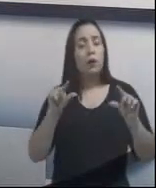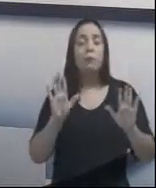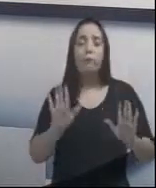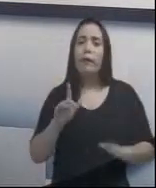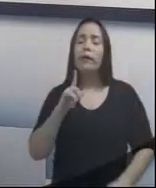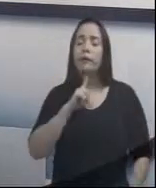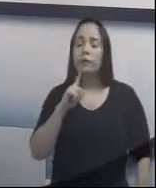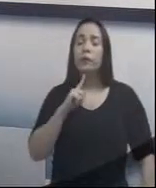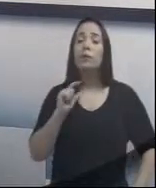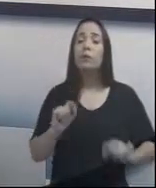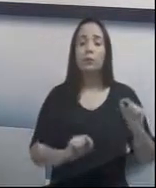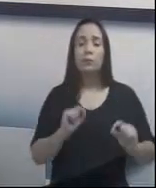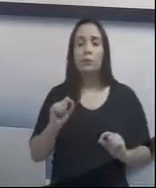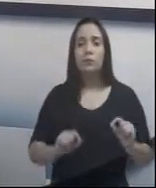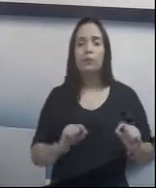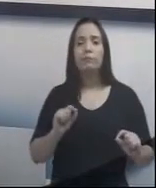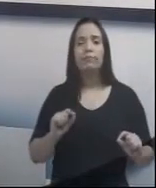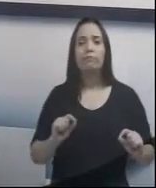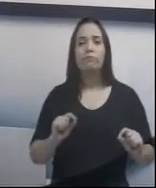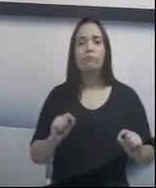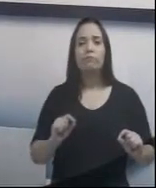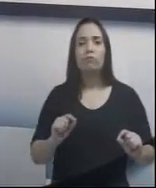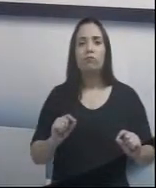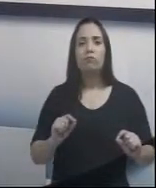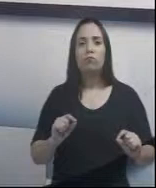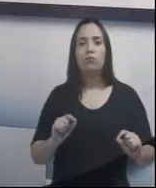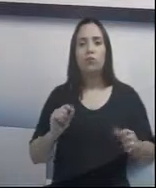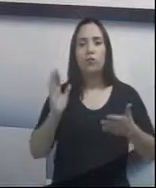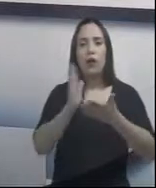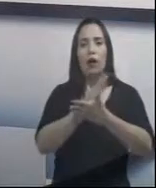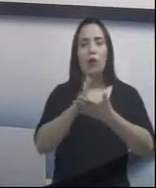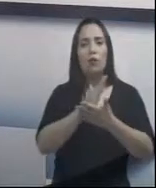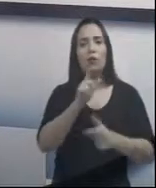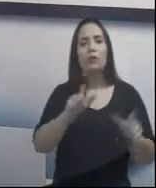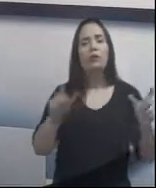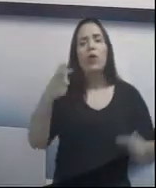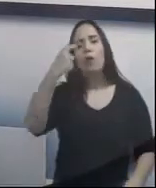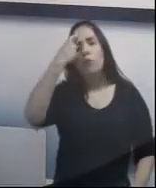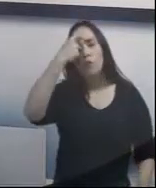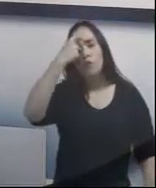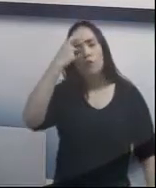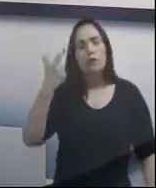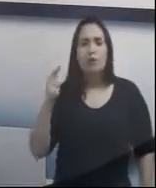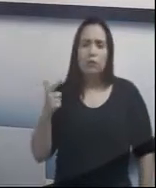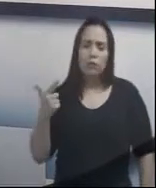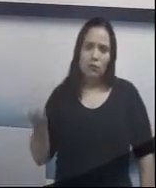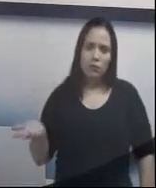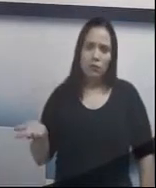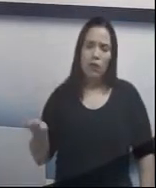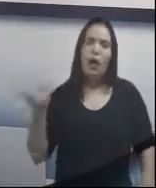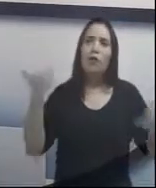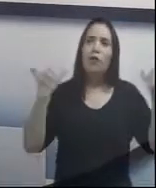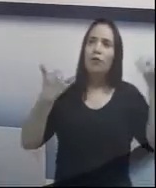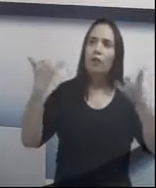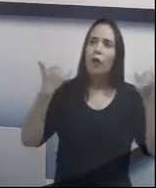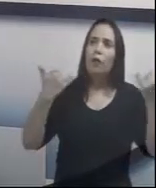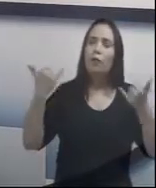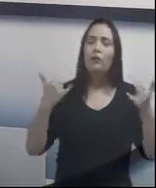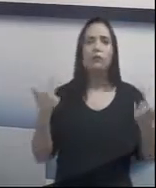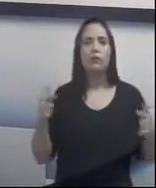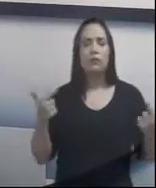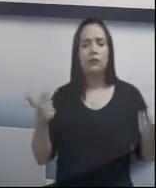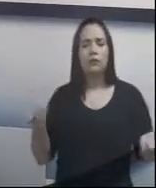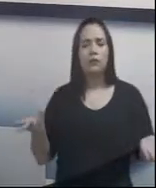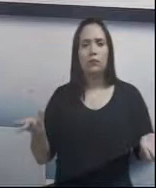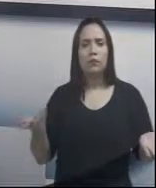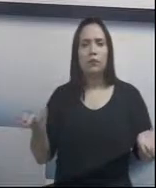passado, por exemplo, o senso comum de um cidadão que não tem conhecimento mínimo da situação, o que levou a gente